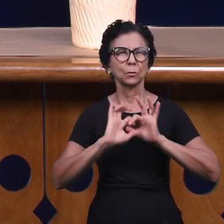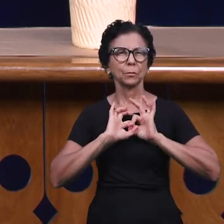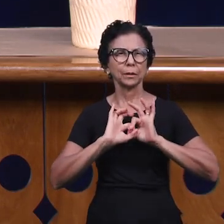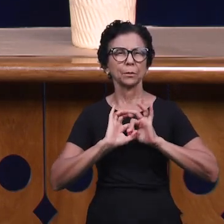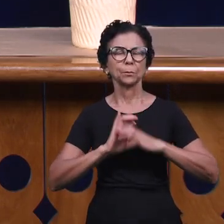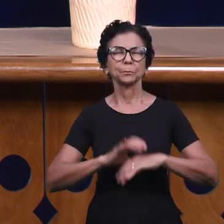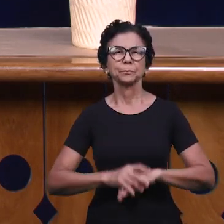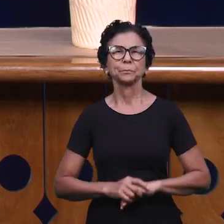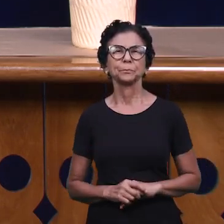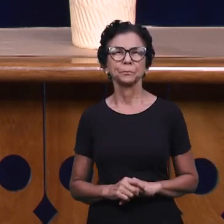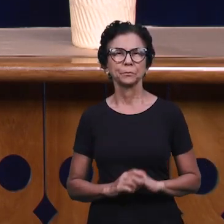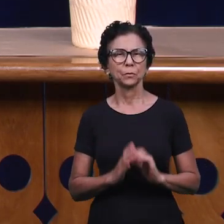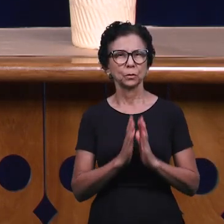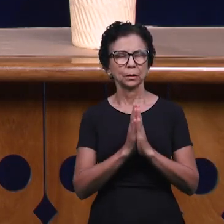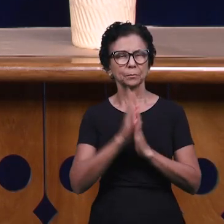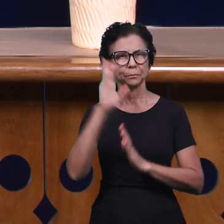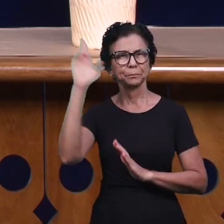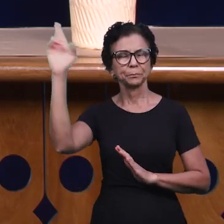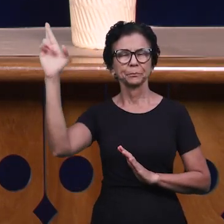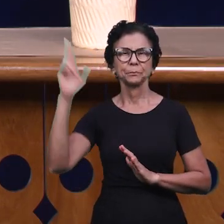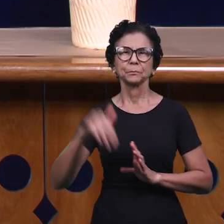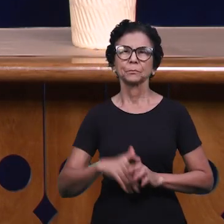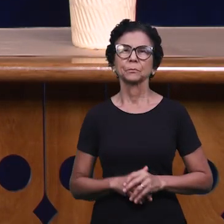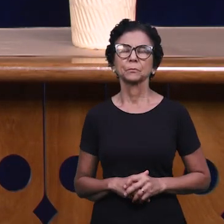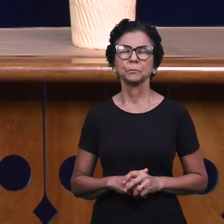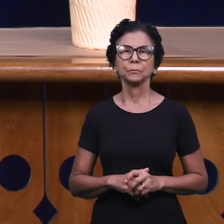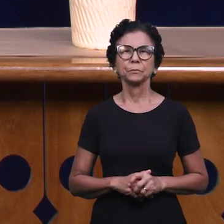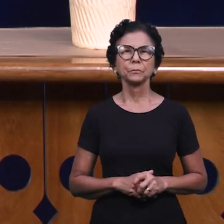olhos e oremos ao Senhor.